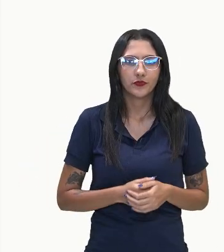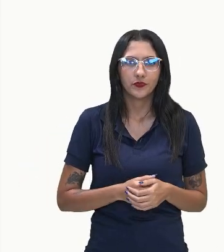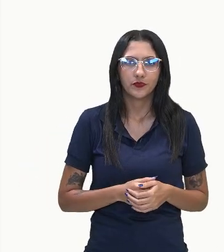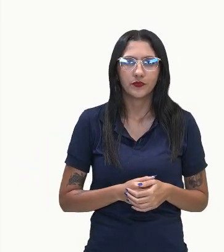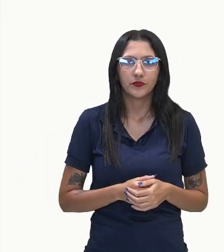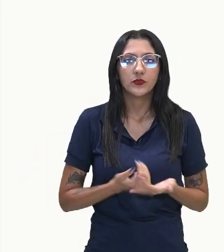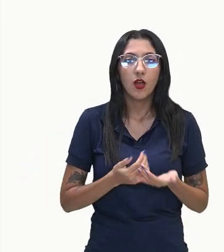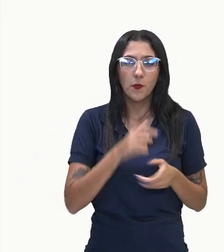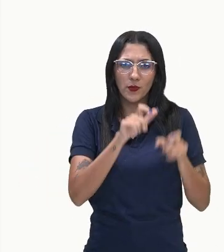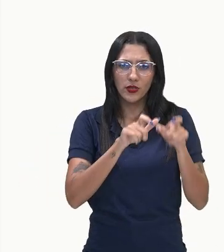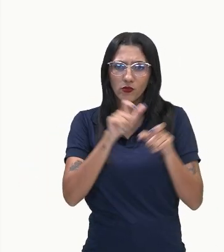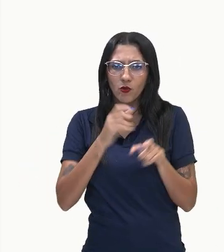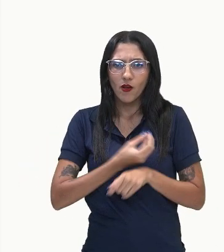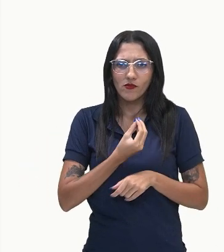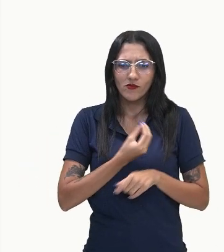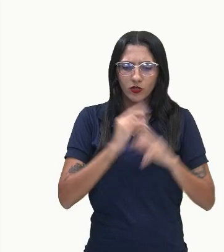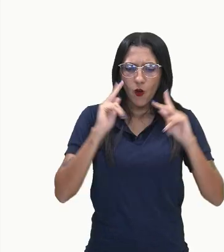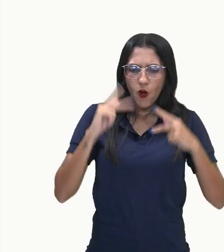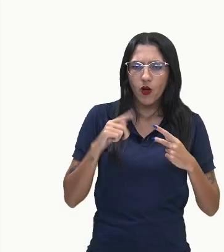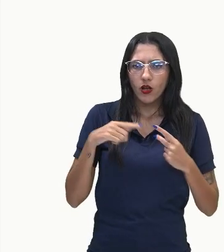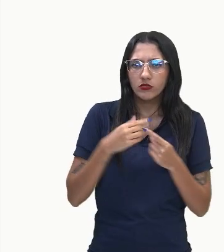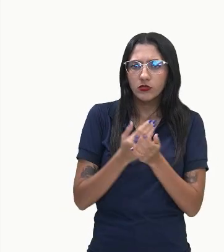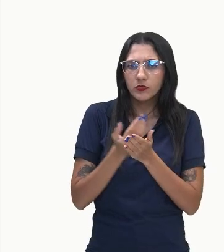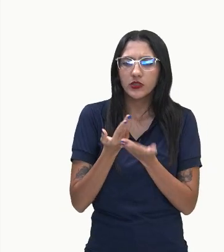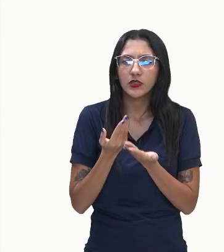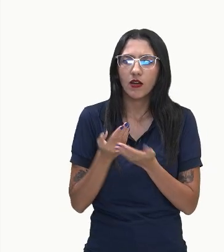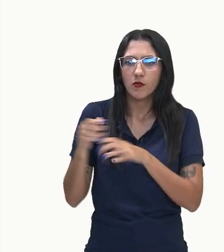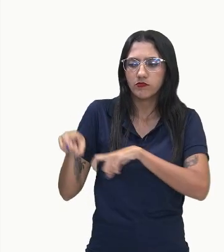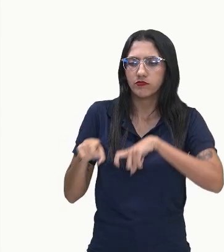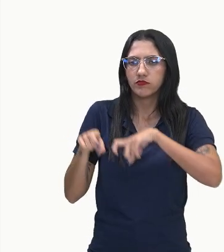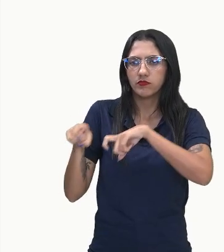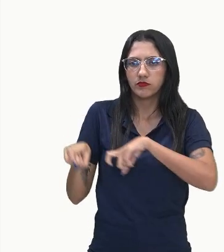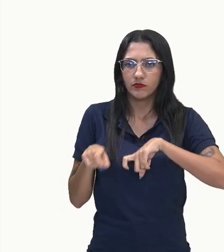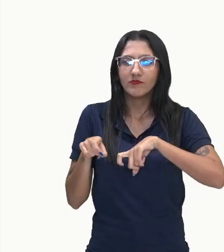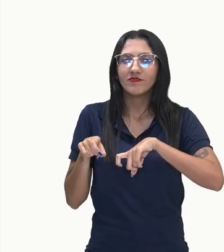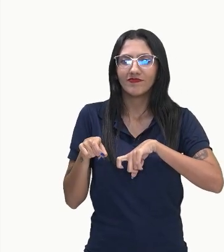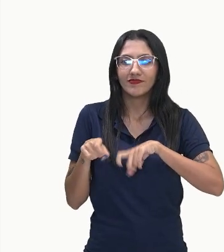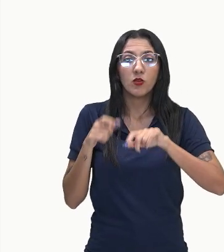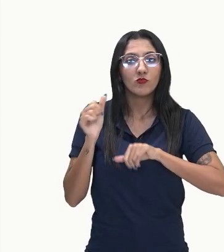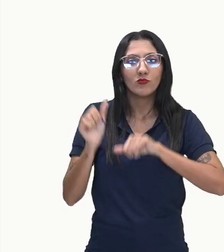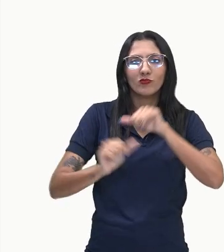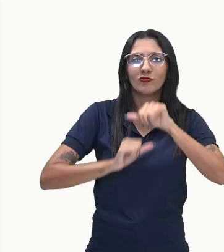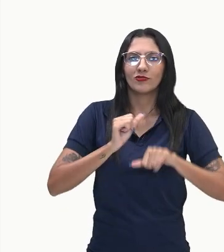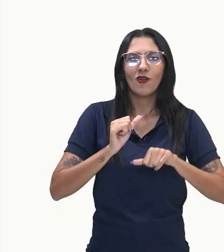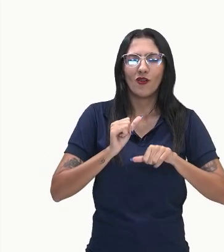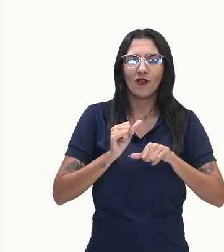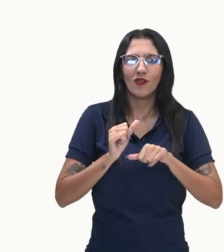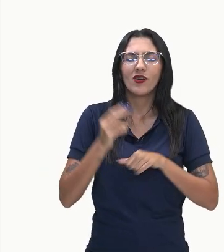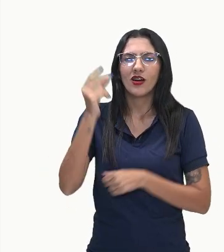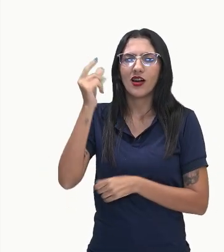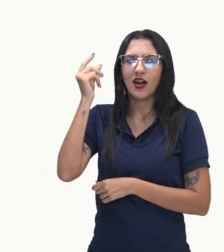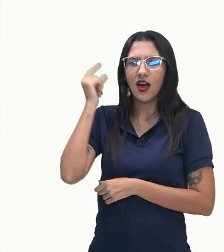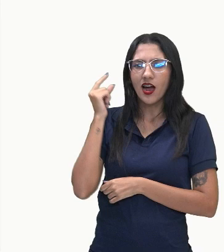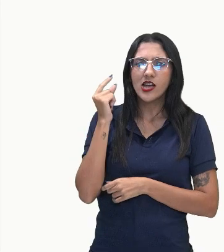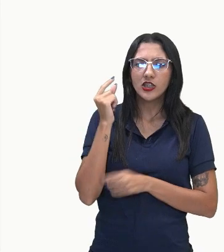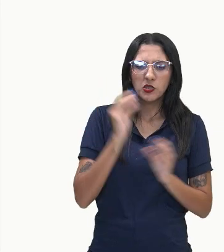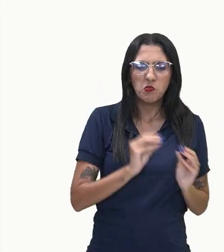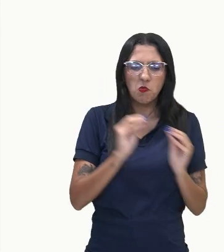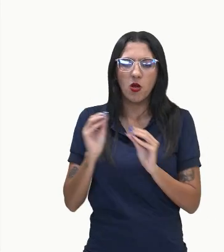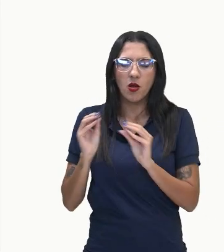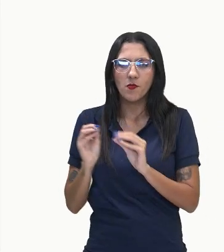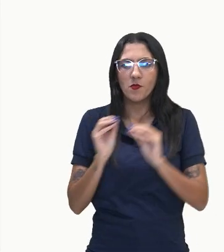eles tornaram-se agricultores, então eles deixaram de ser nômades, então eles começaram a